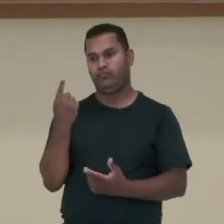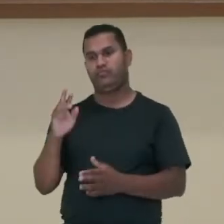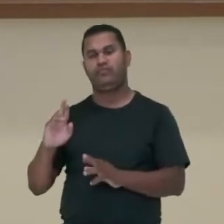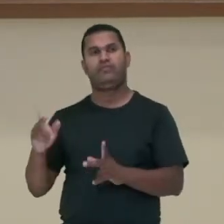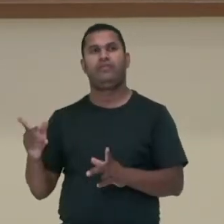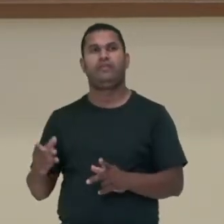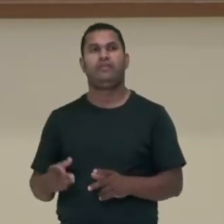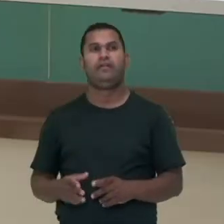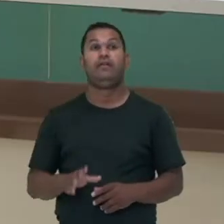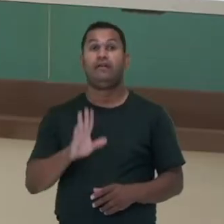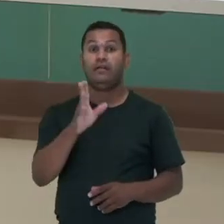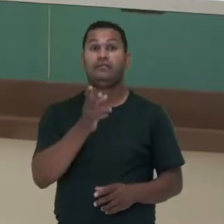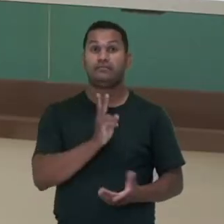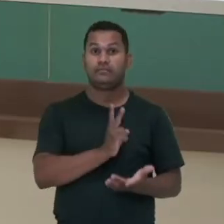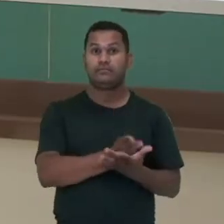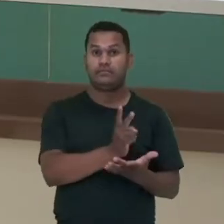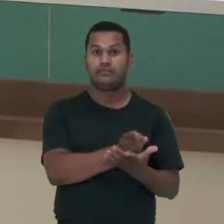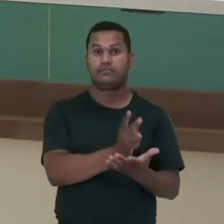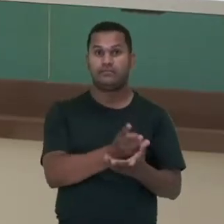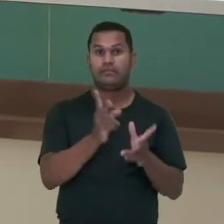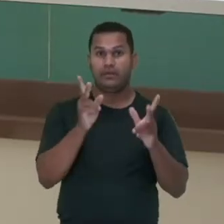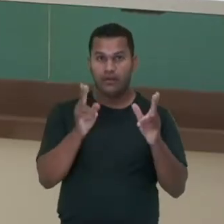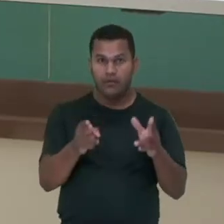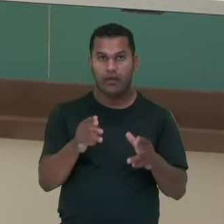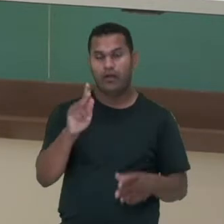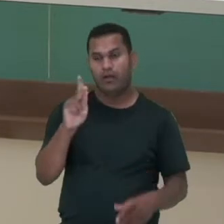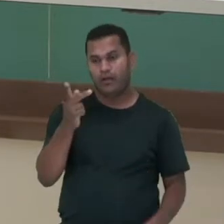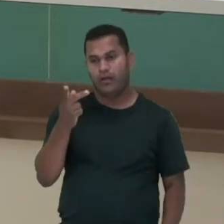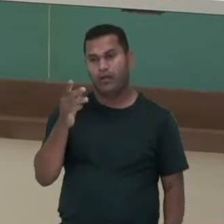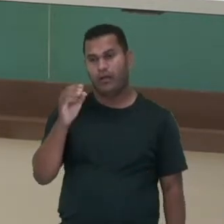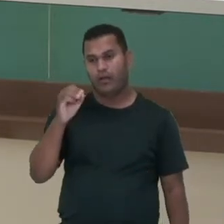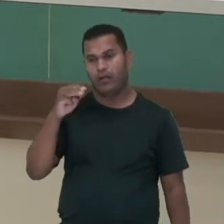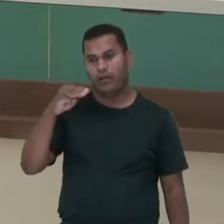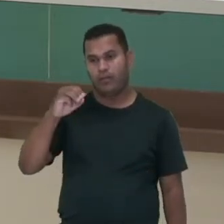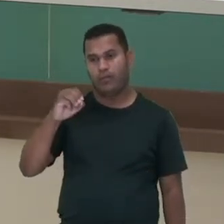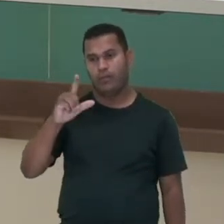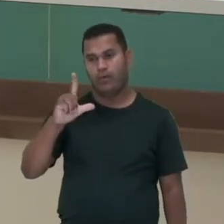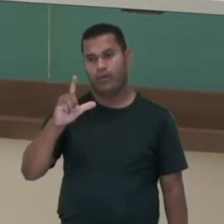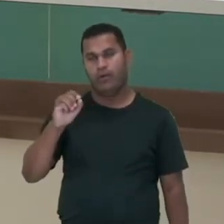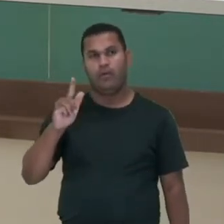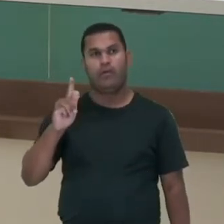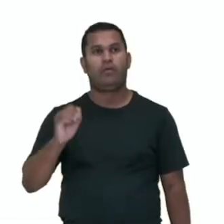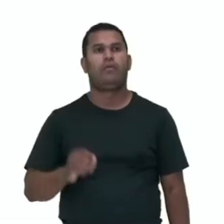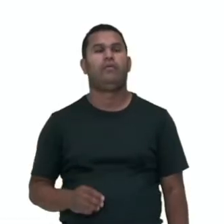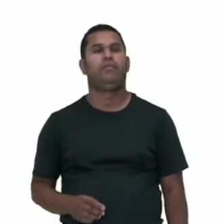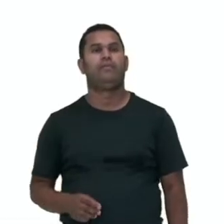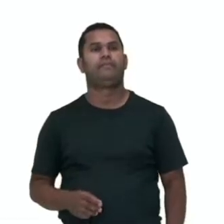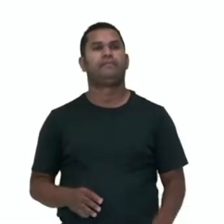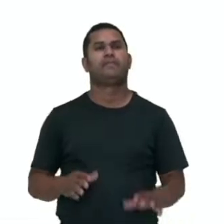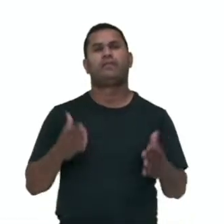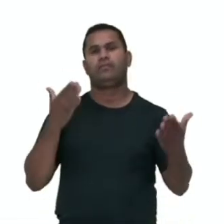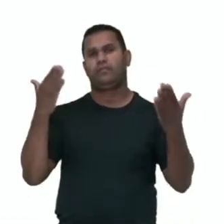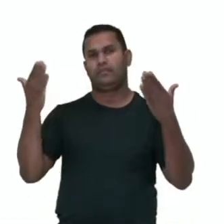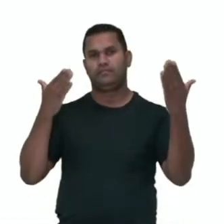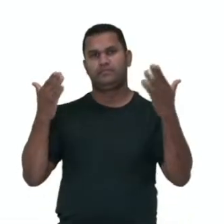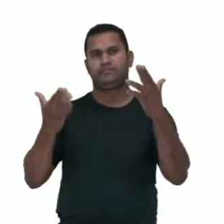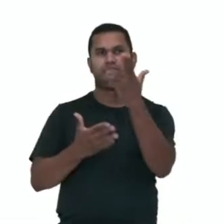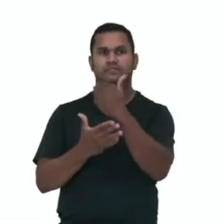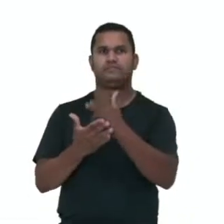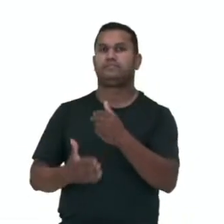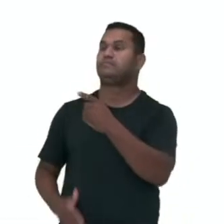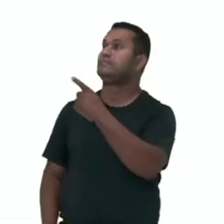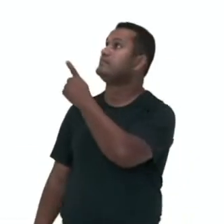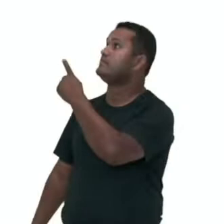os genes alelos entre si. Então aqui foi destacado, assim, apenas simbolicamente, né, nesses dois